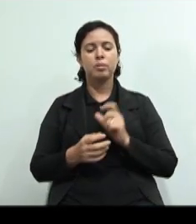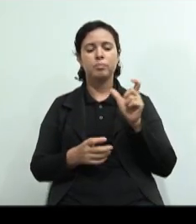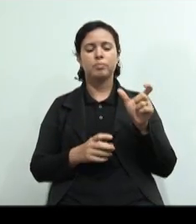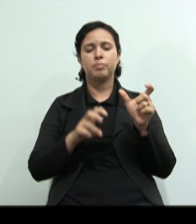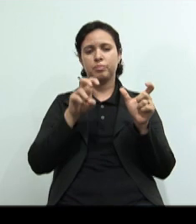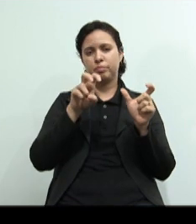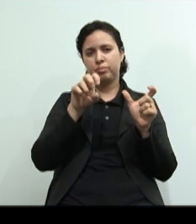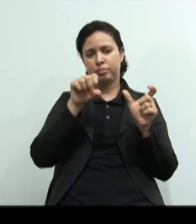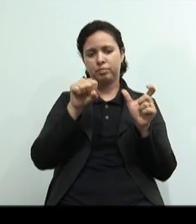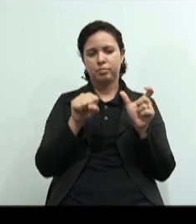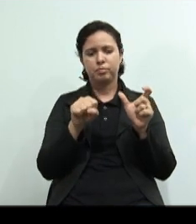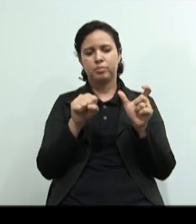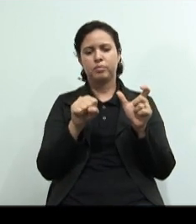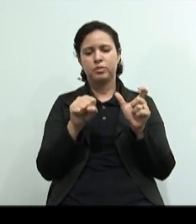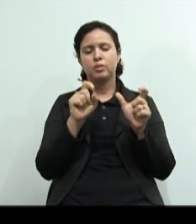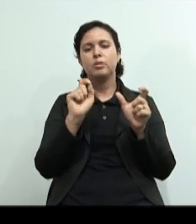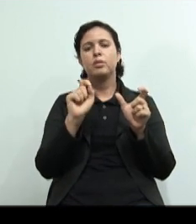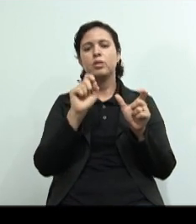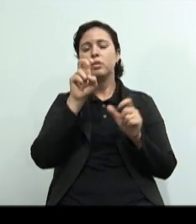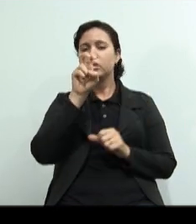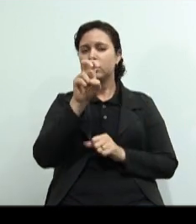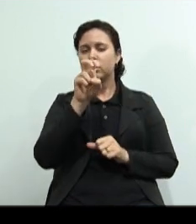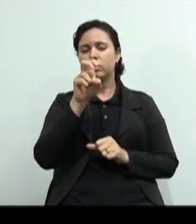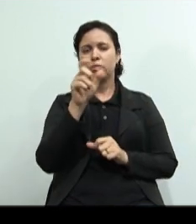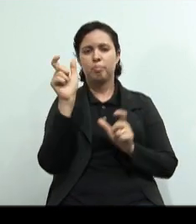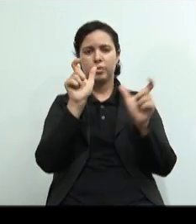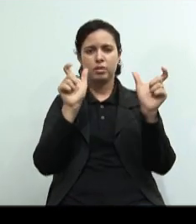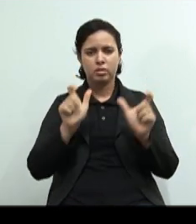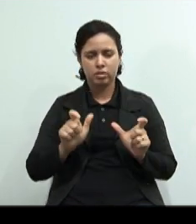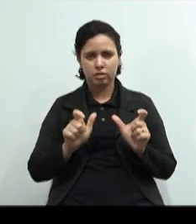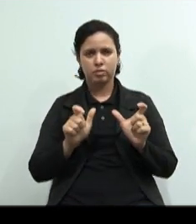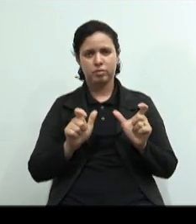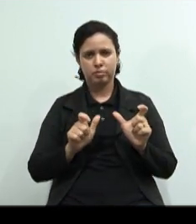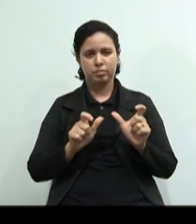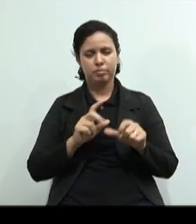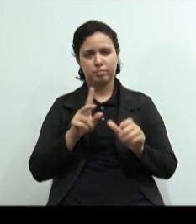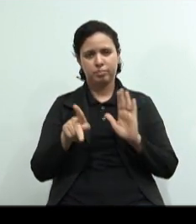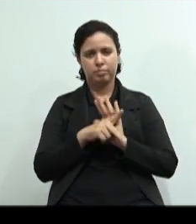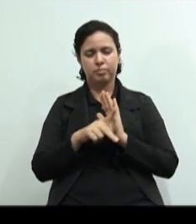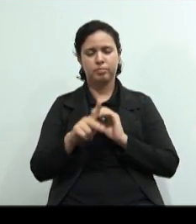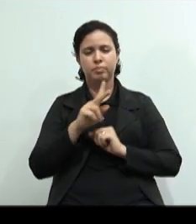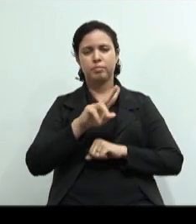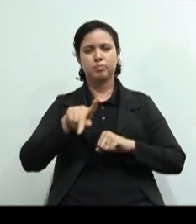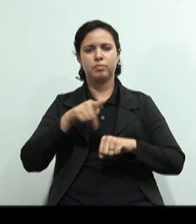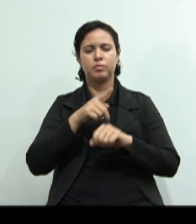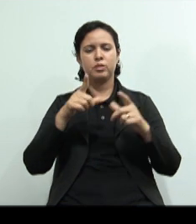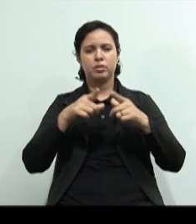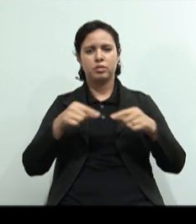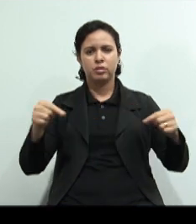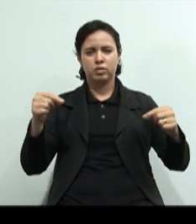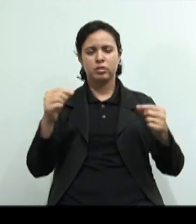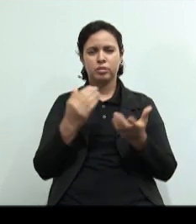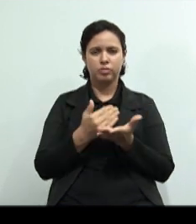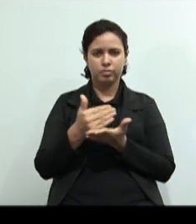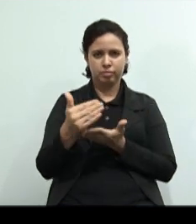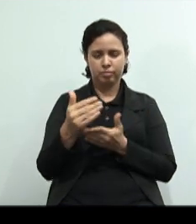5S resulta de 5 palavras japonesas que começam com a letra